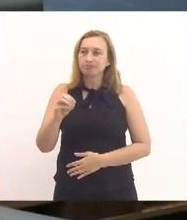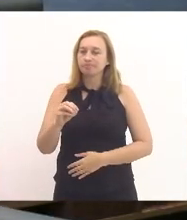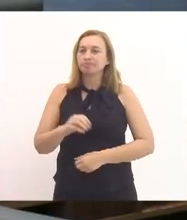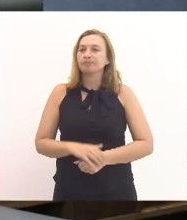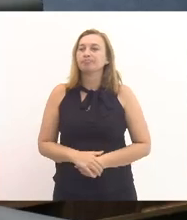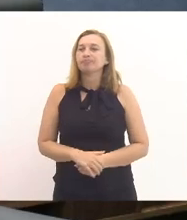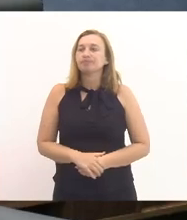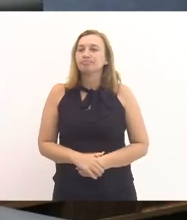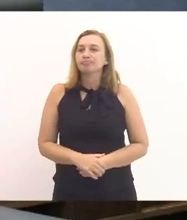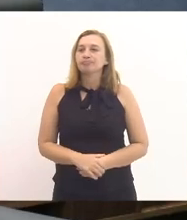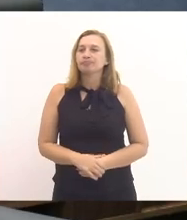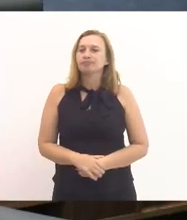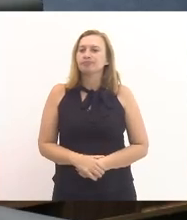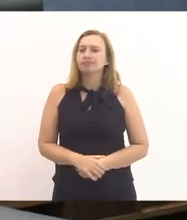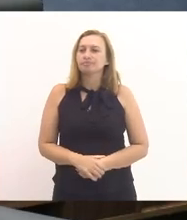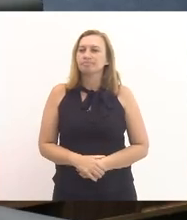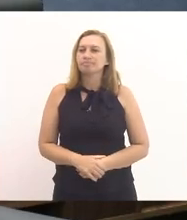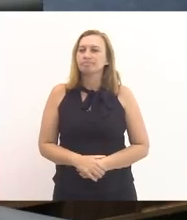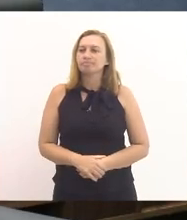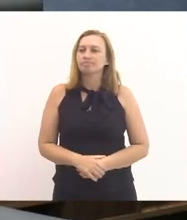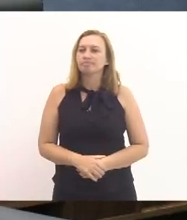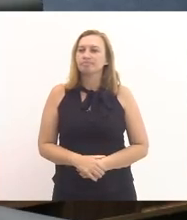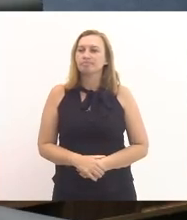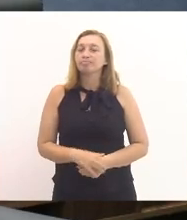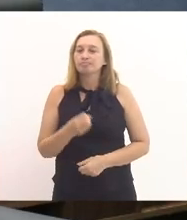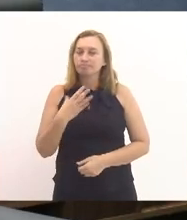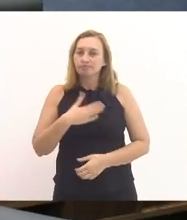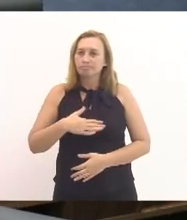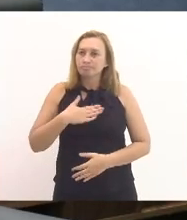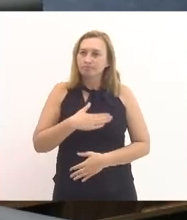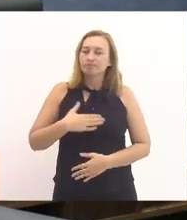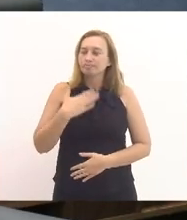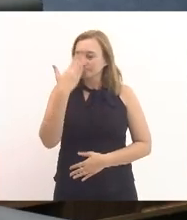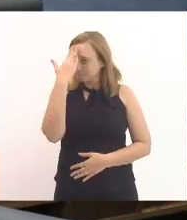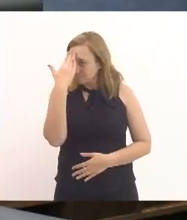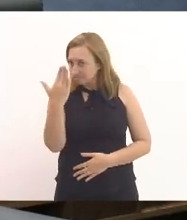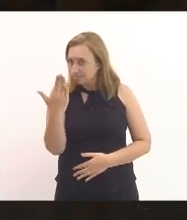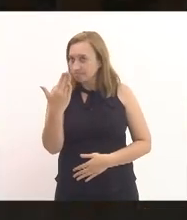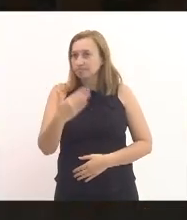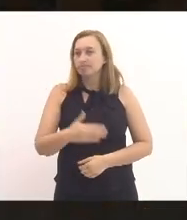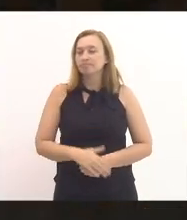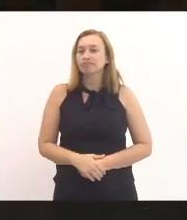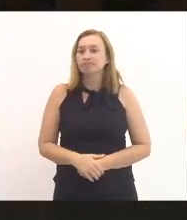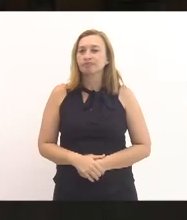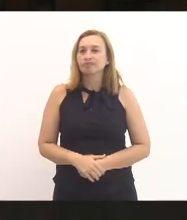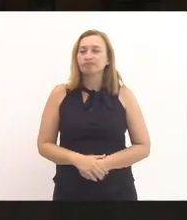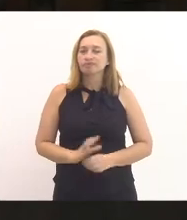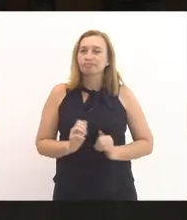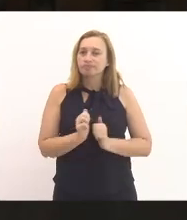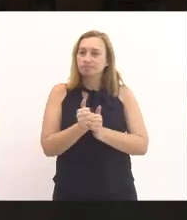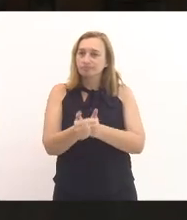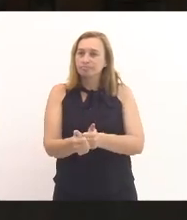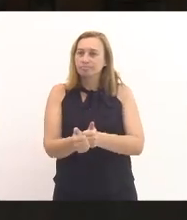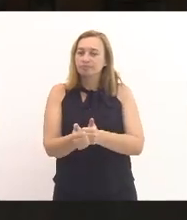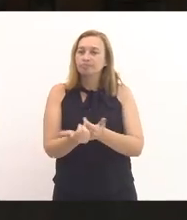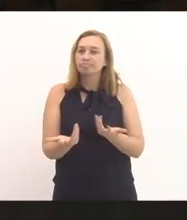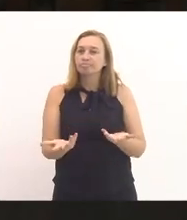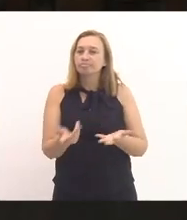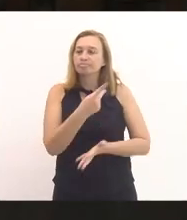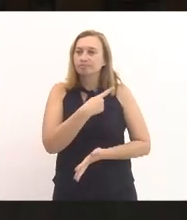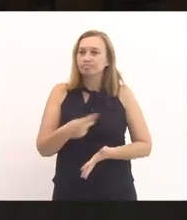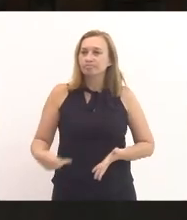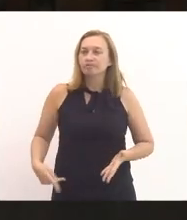Gualberto é bem gostaria de agradecer a condução do